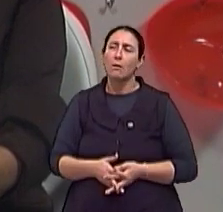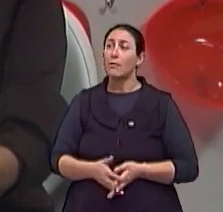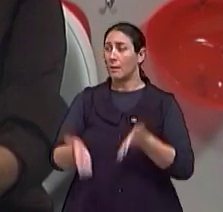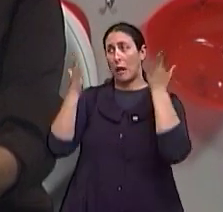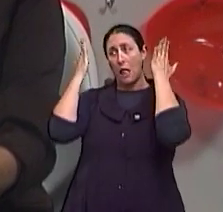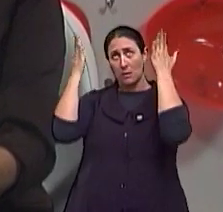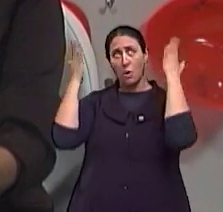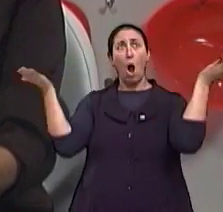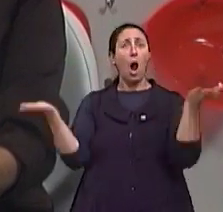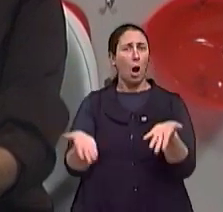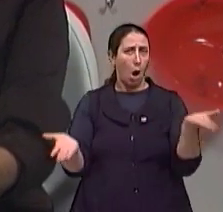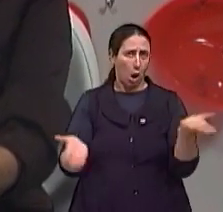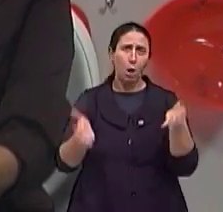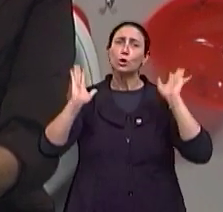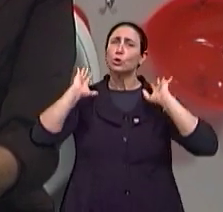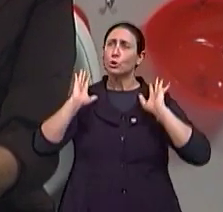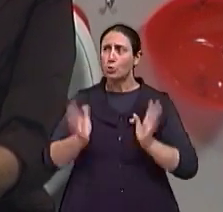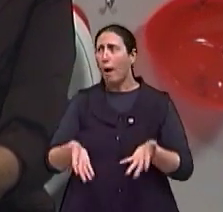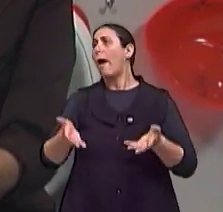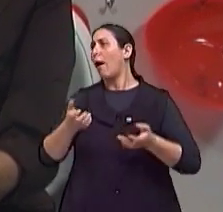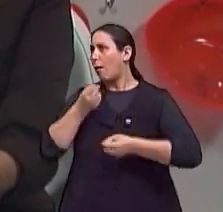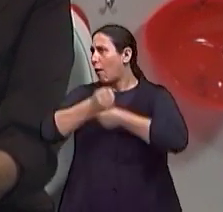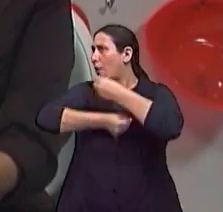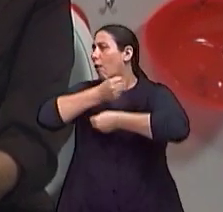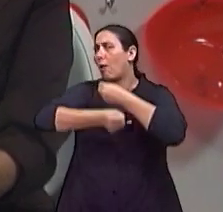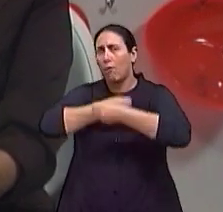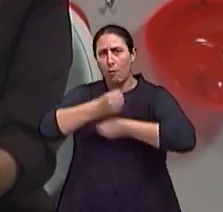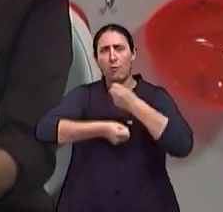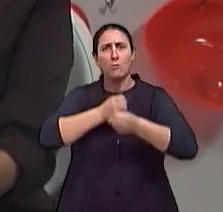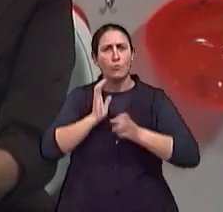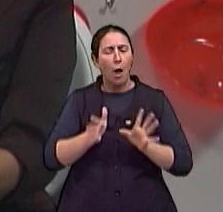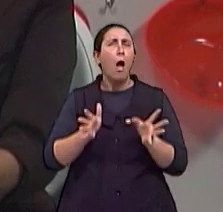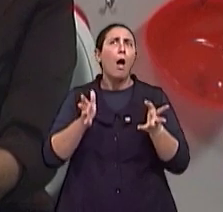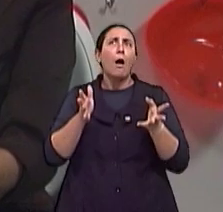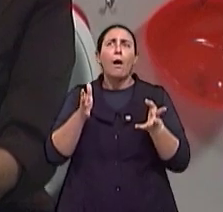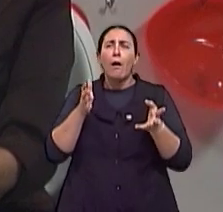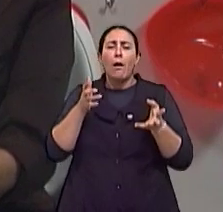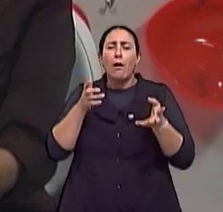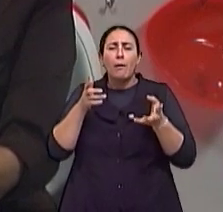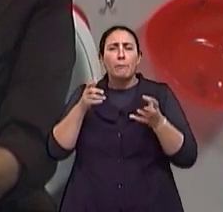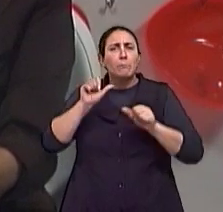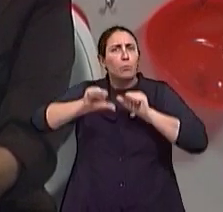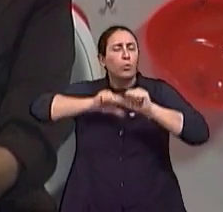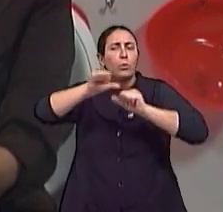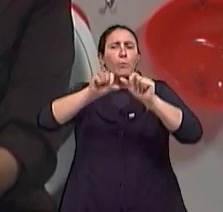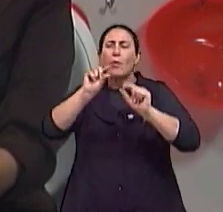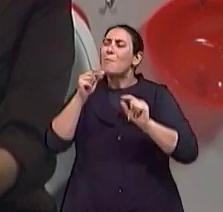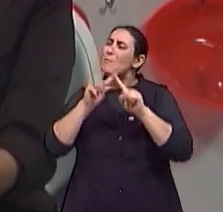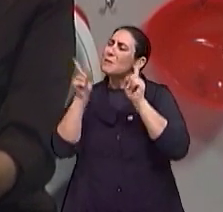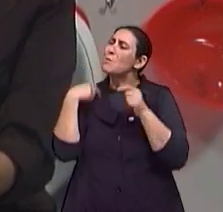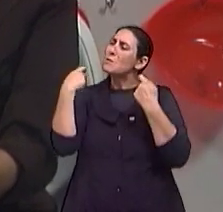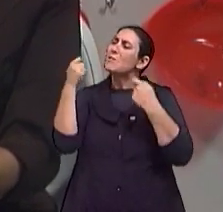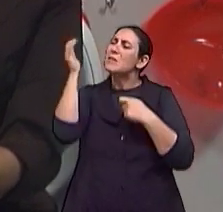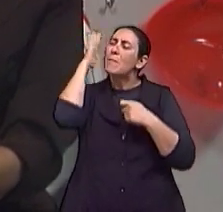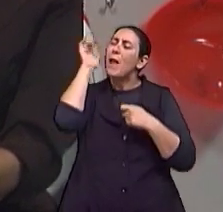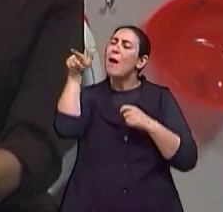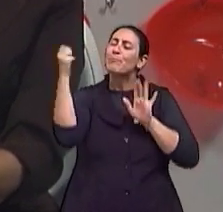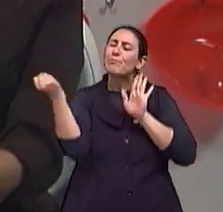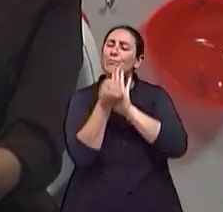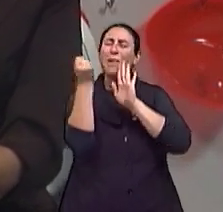milênio, né? E o mundo está sendo outro. E esses rótulos todos, Paulo, não posso te deixar sair daqui sem falar sobre